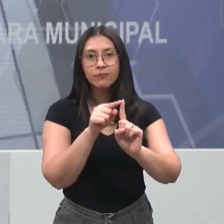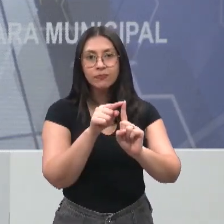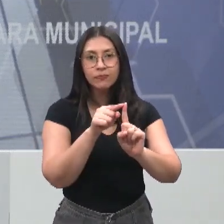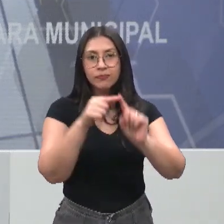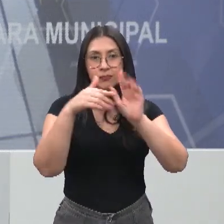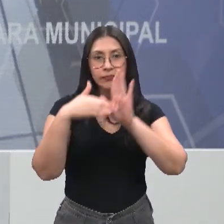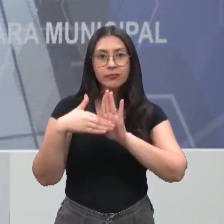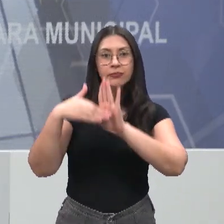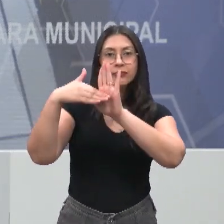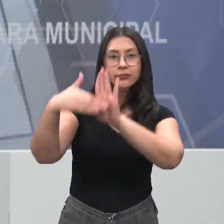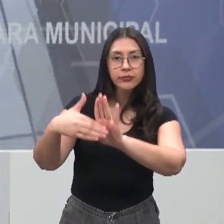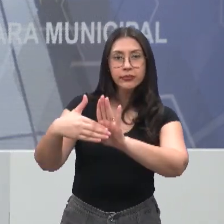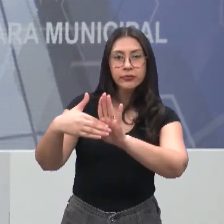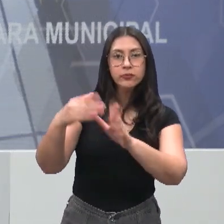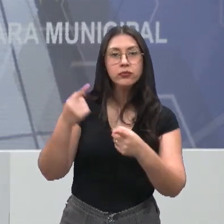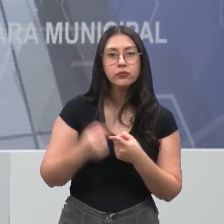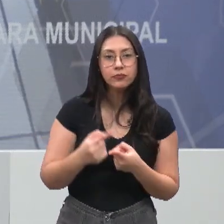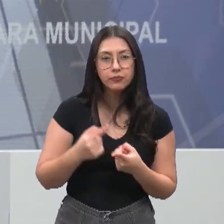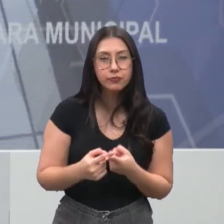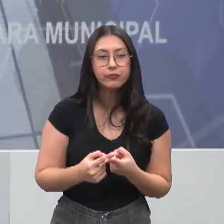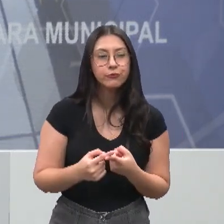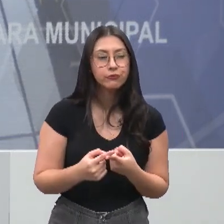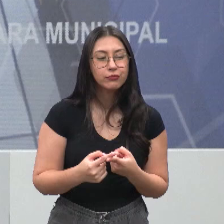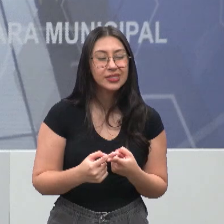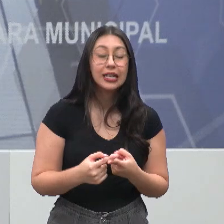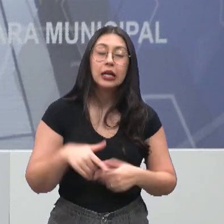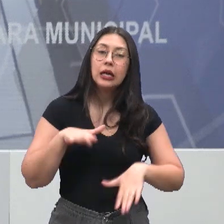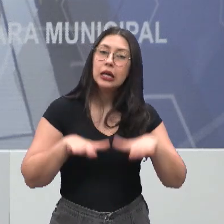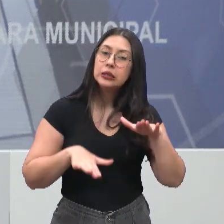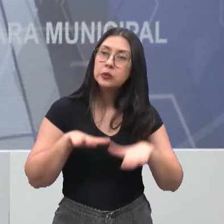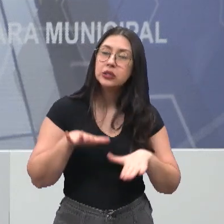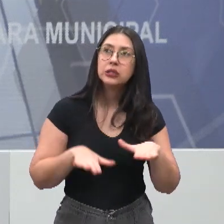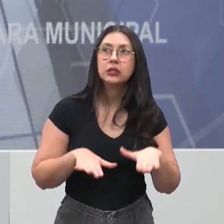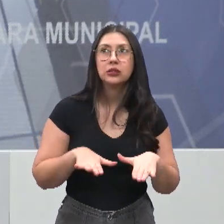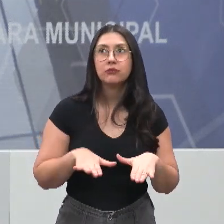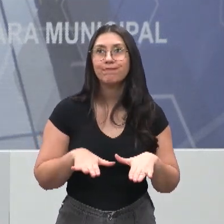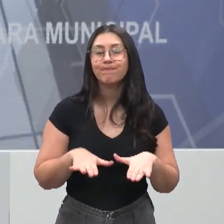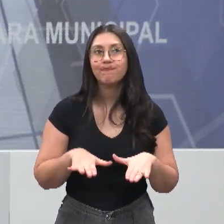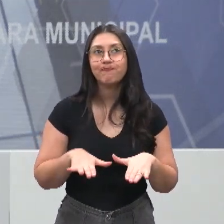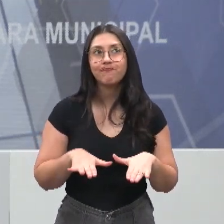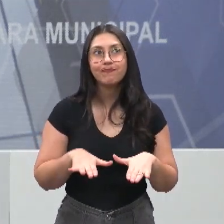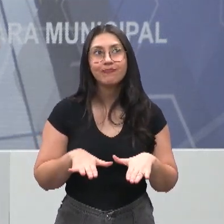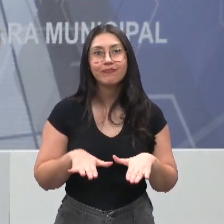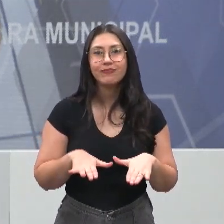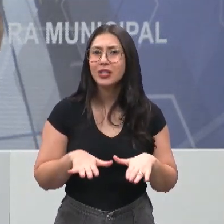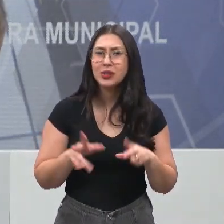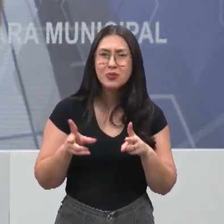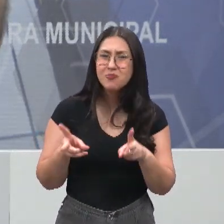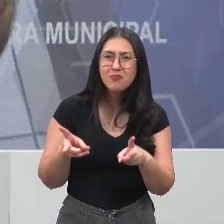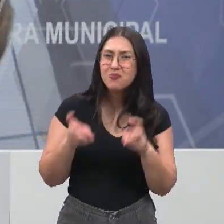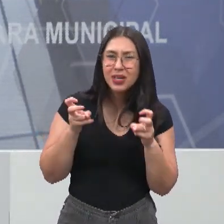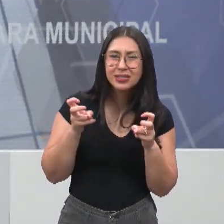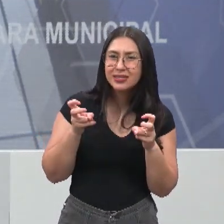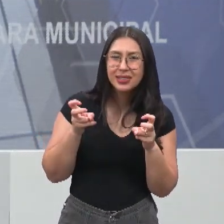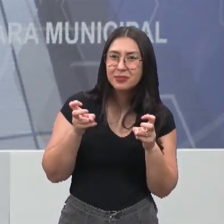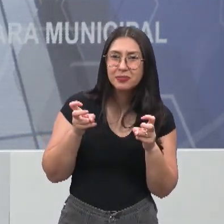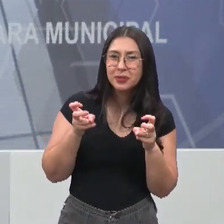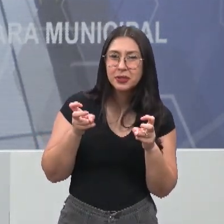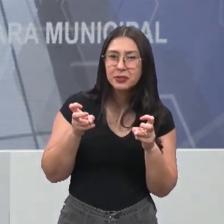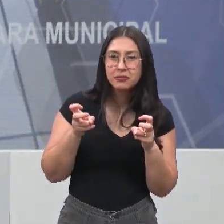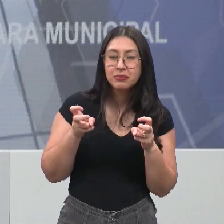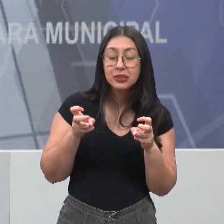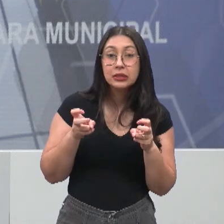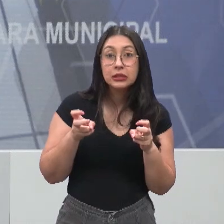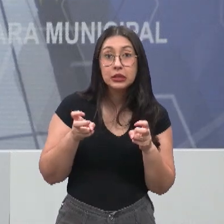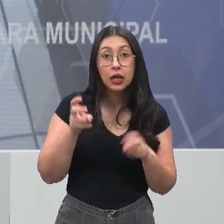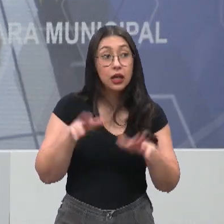ajudar, porque às vezes não tem essa imagem para quem olha, né? Às vezes você